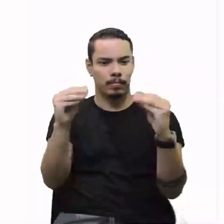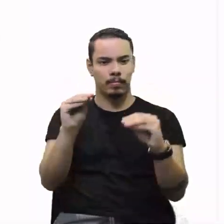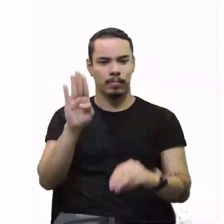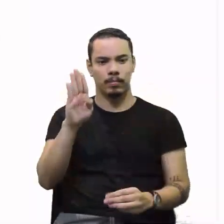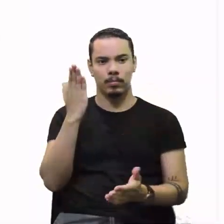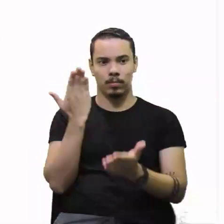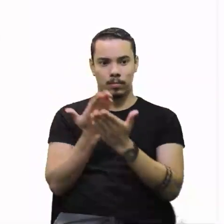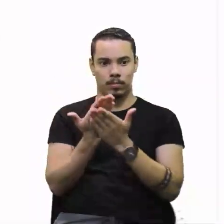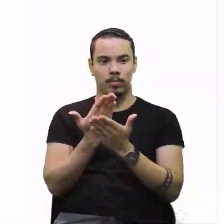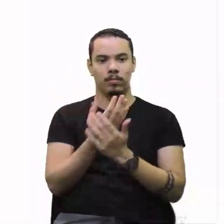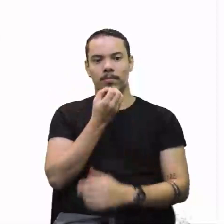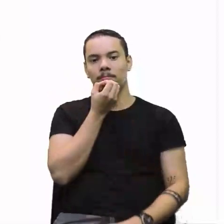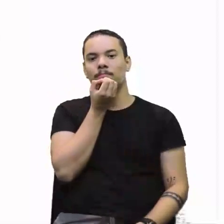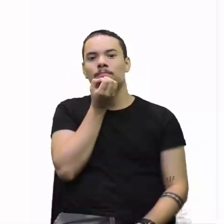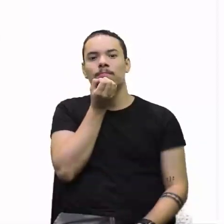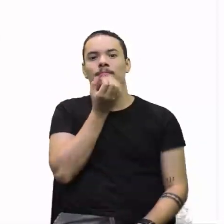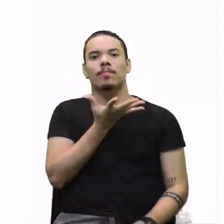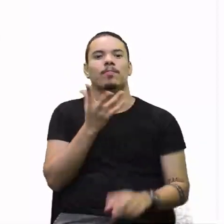muito bem o assunto.